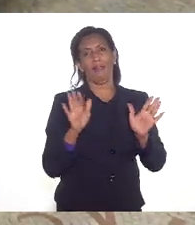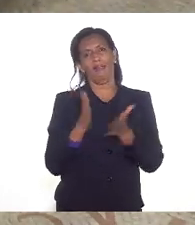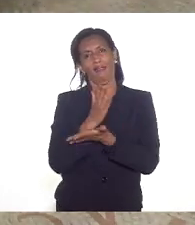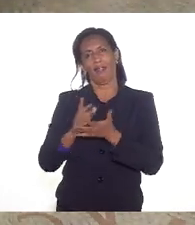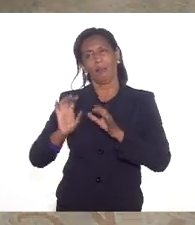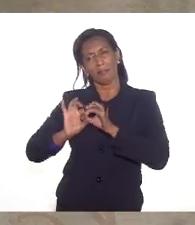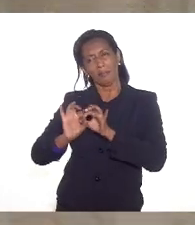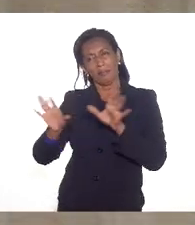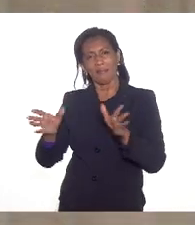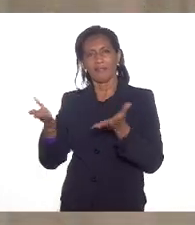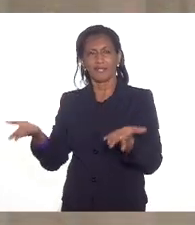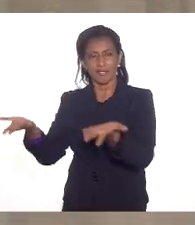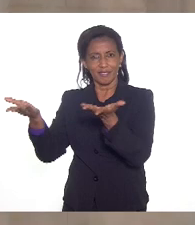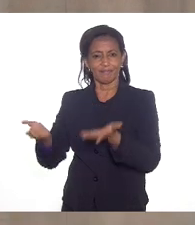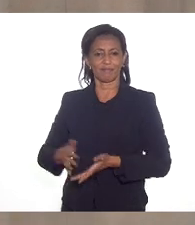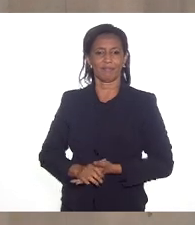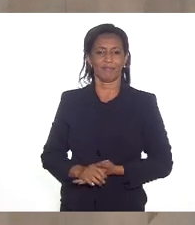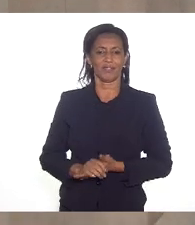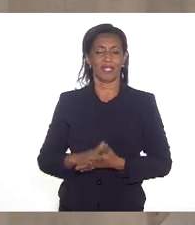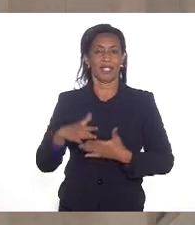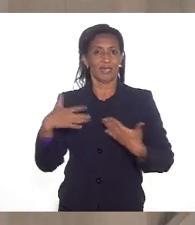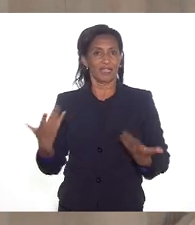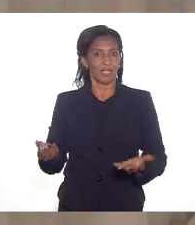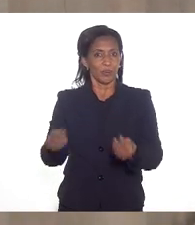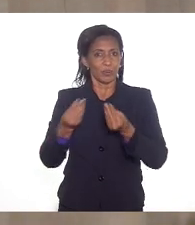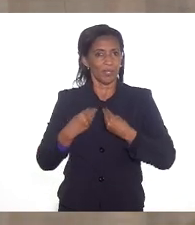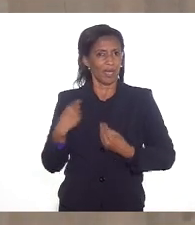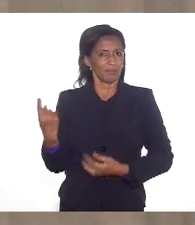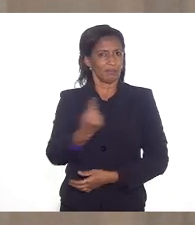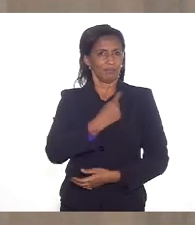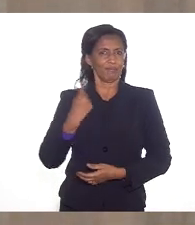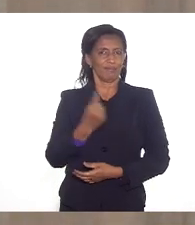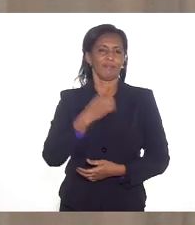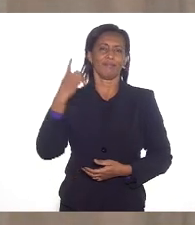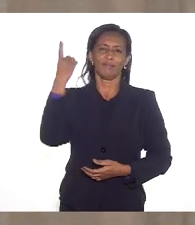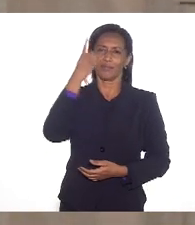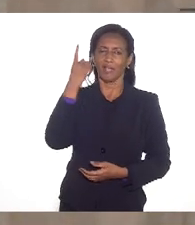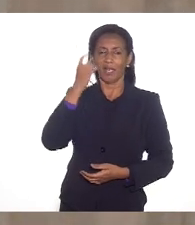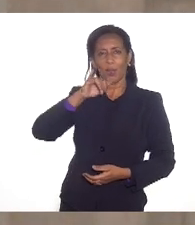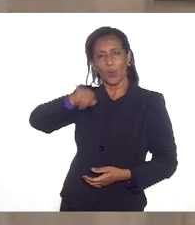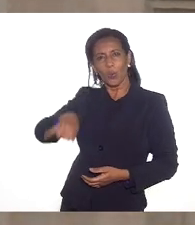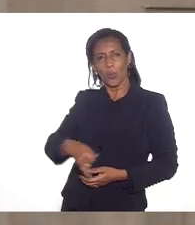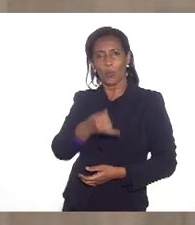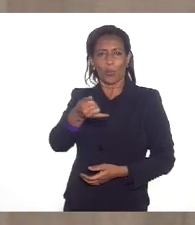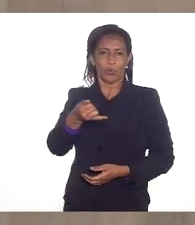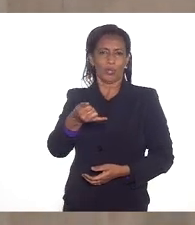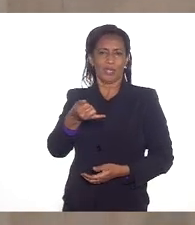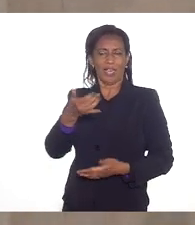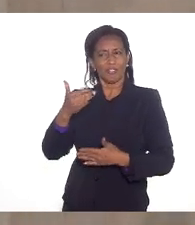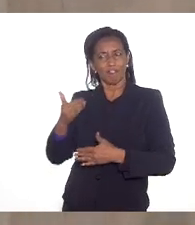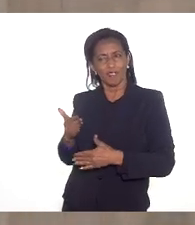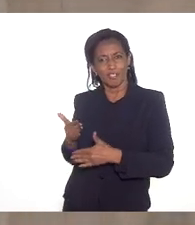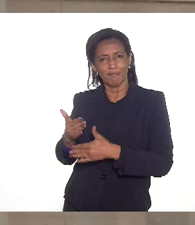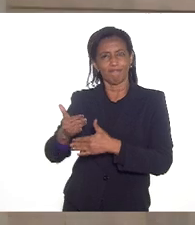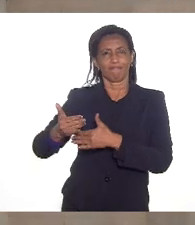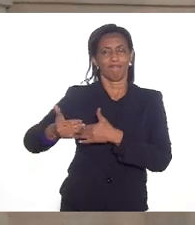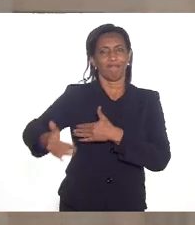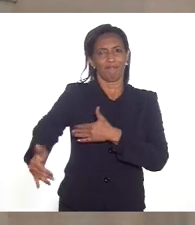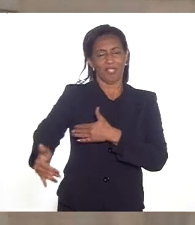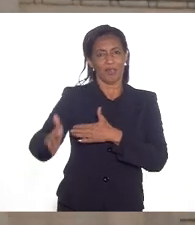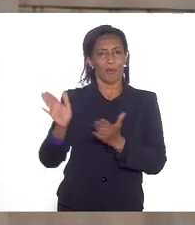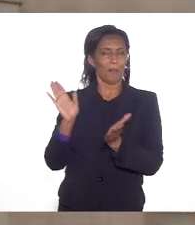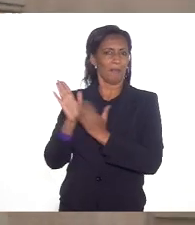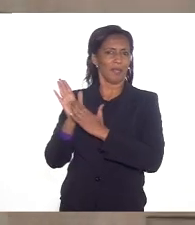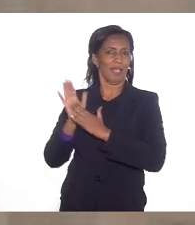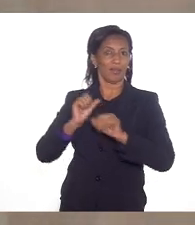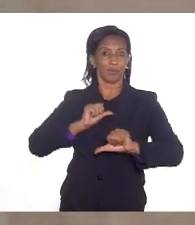das vezes permite viva remissivas dando a nós deputados e deputadas as possibilidades de Decolar com seus mandatos e